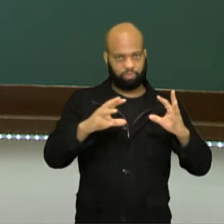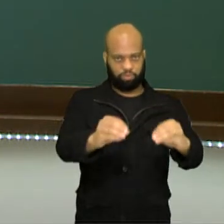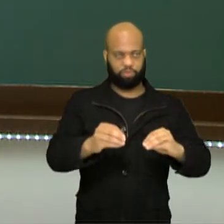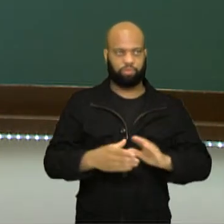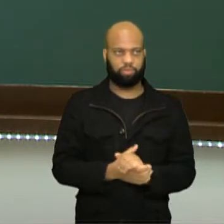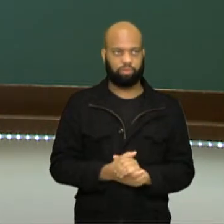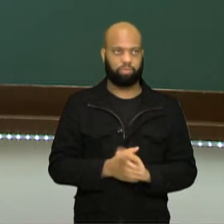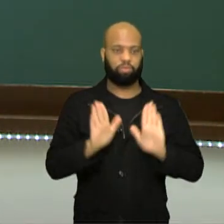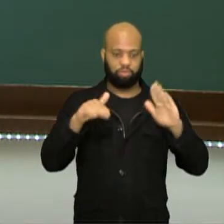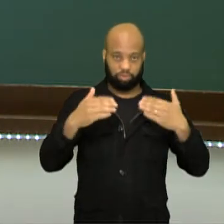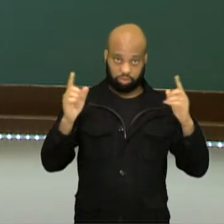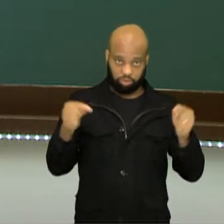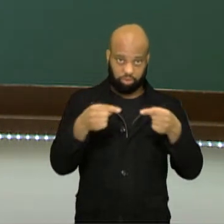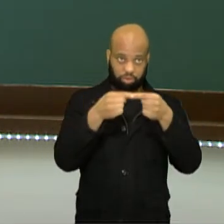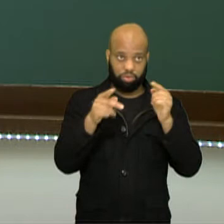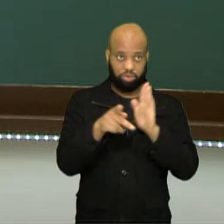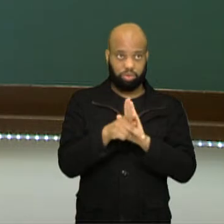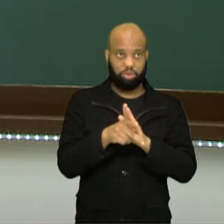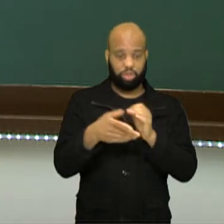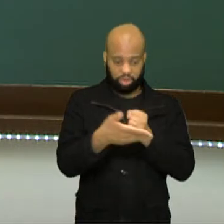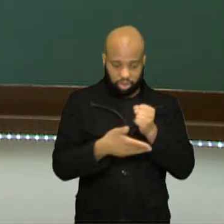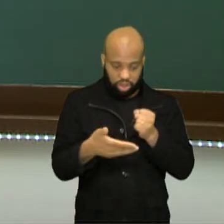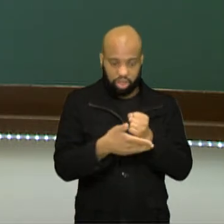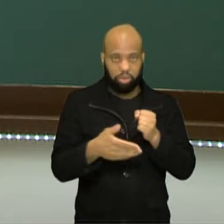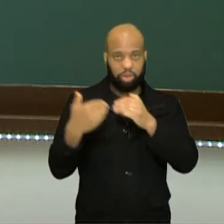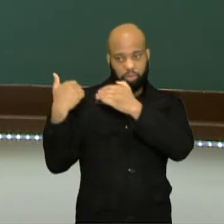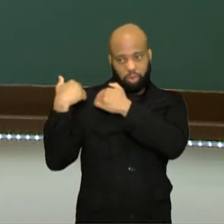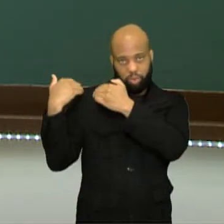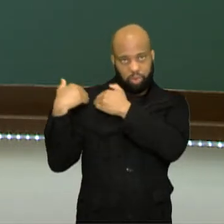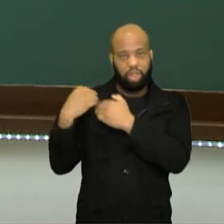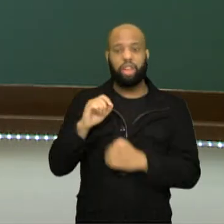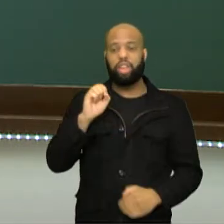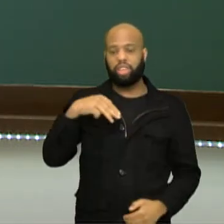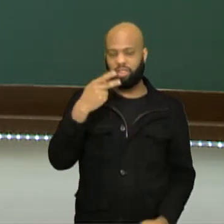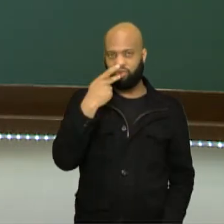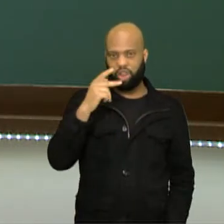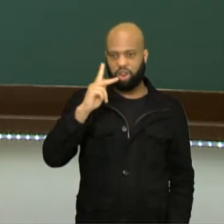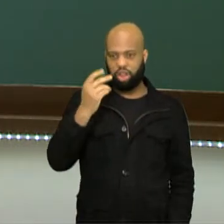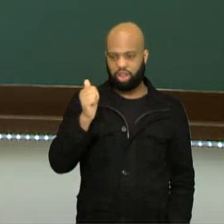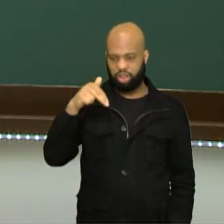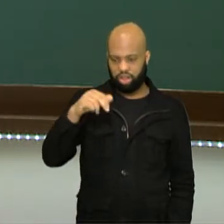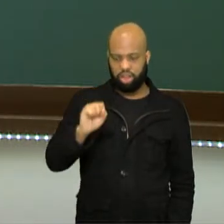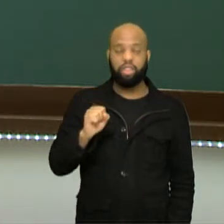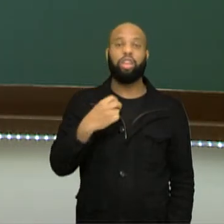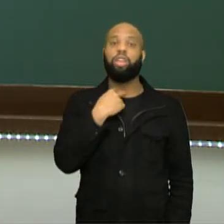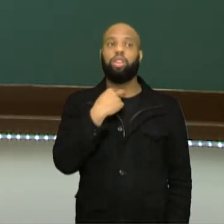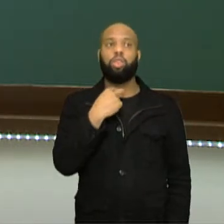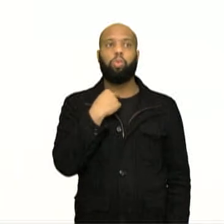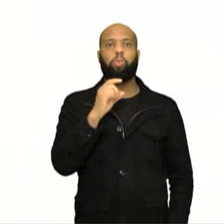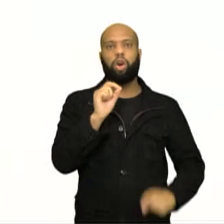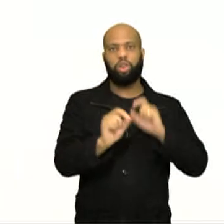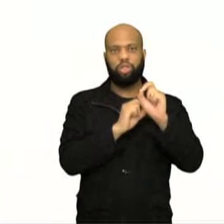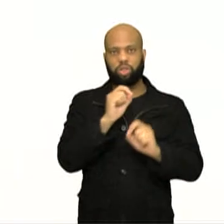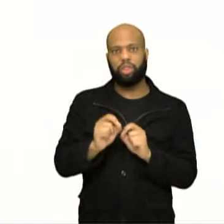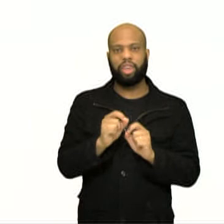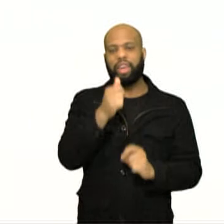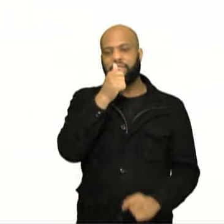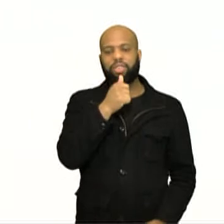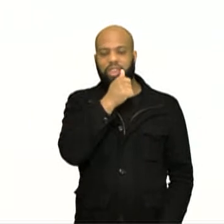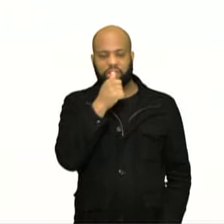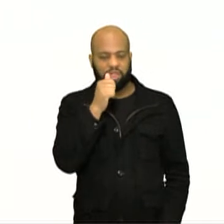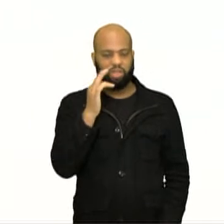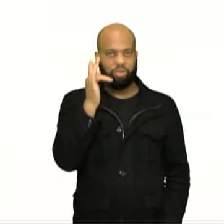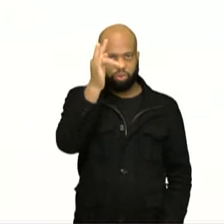nós. De acordo com o princípio de responsabilidade de Jonas, não se pode sacrificar o futuro pelo